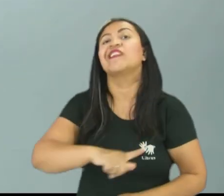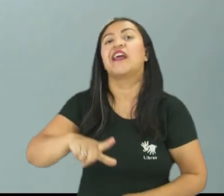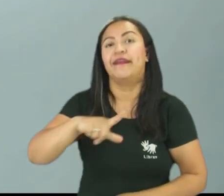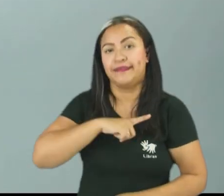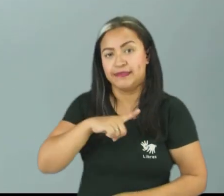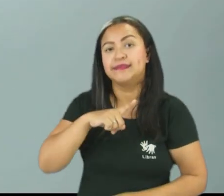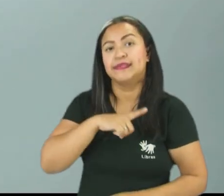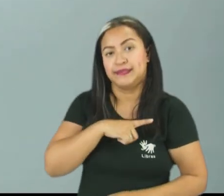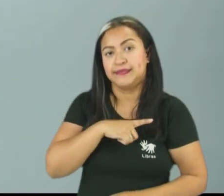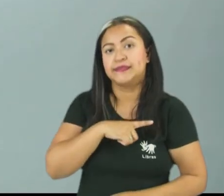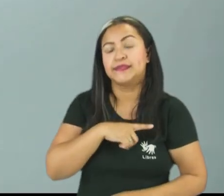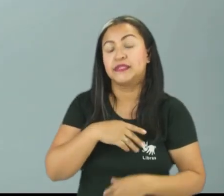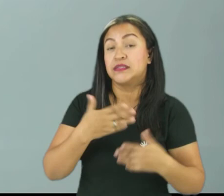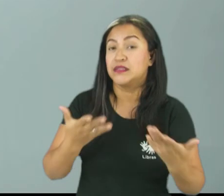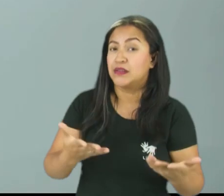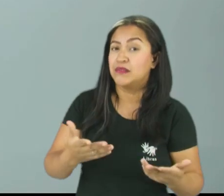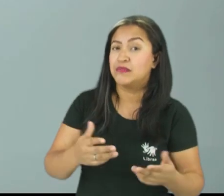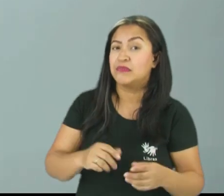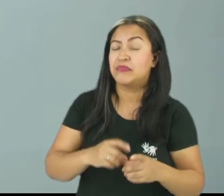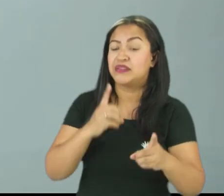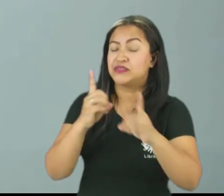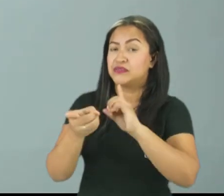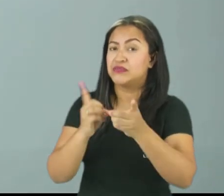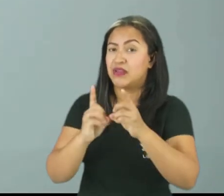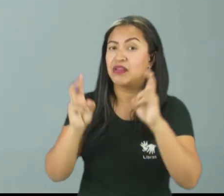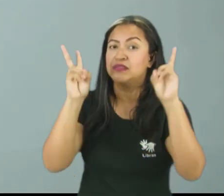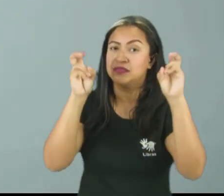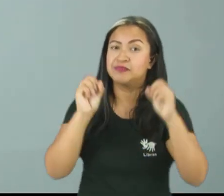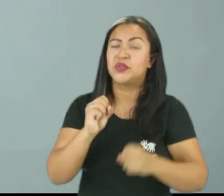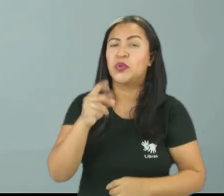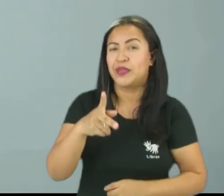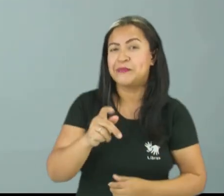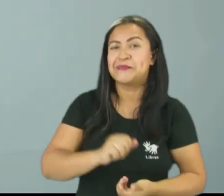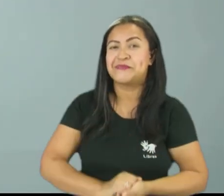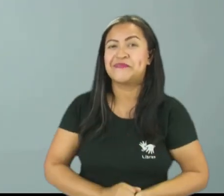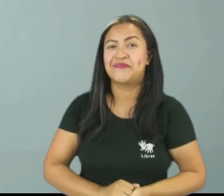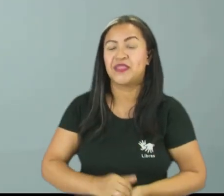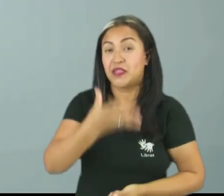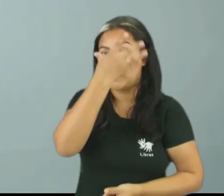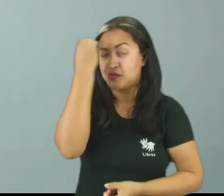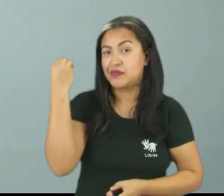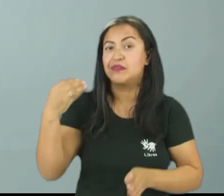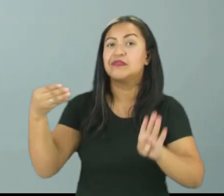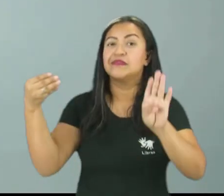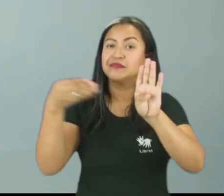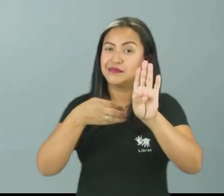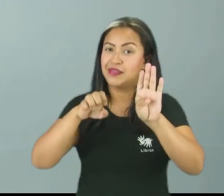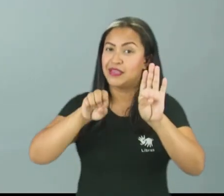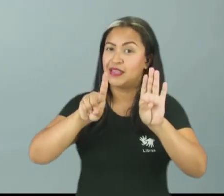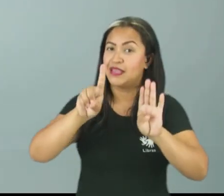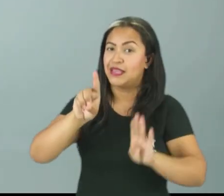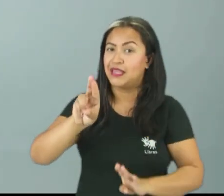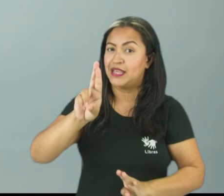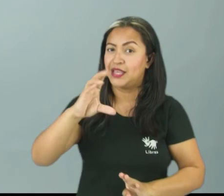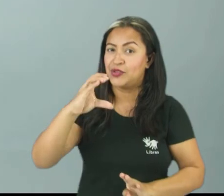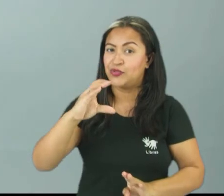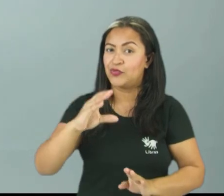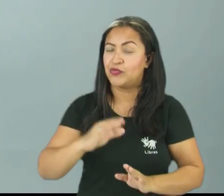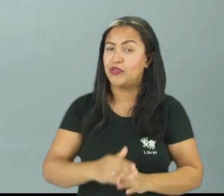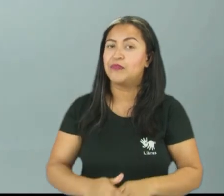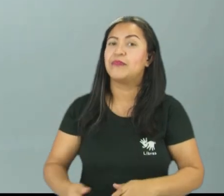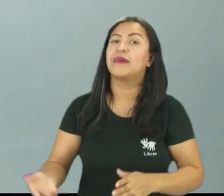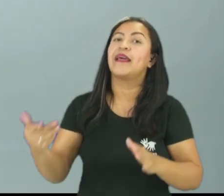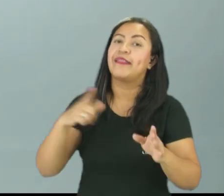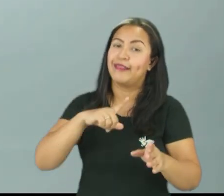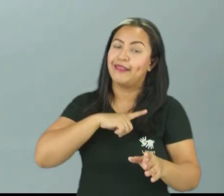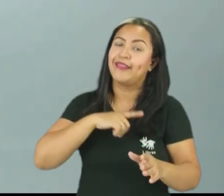aí vem para que se discuta essa temática, ok, pessoal? Não esqueçam de acessar a plataforma para terem